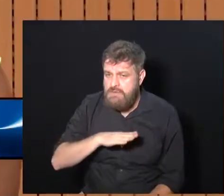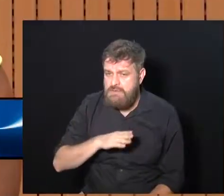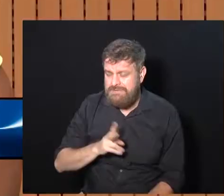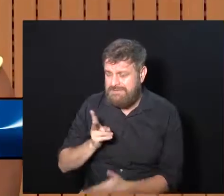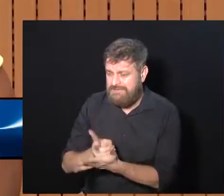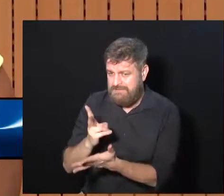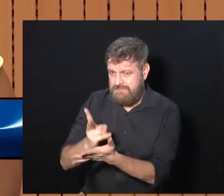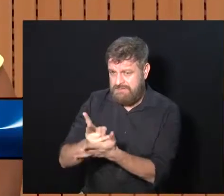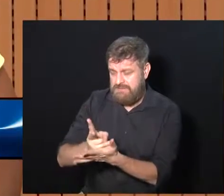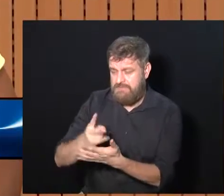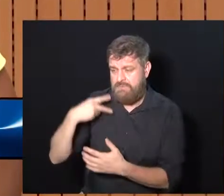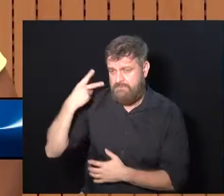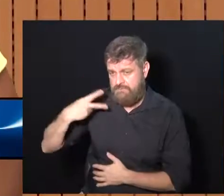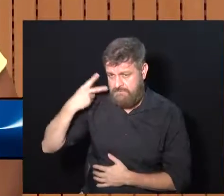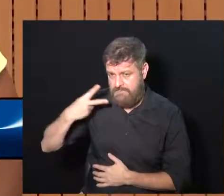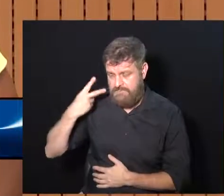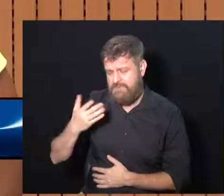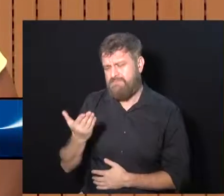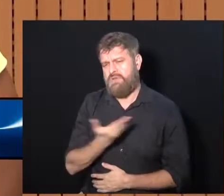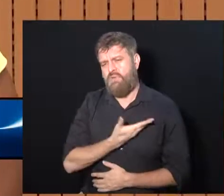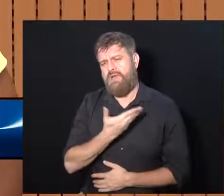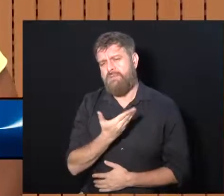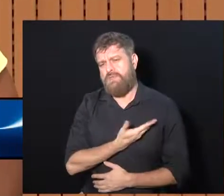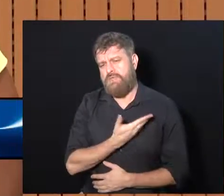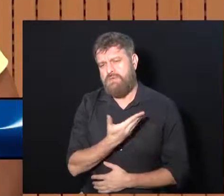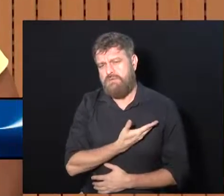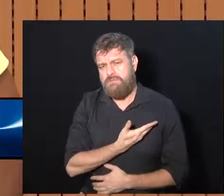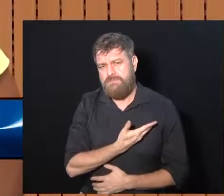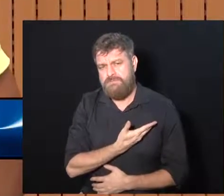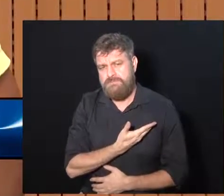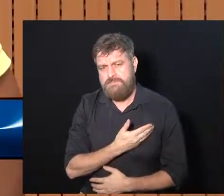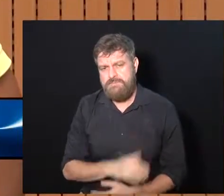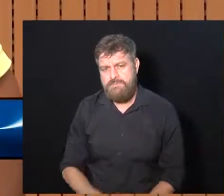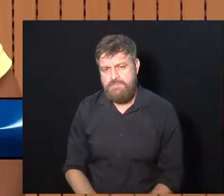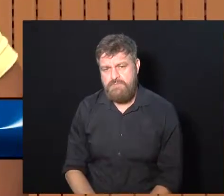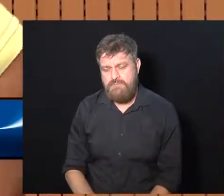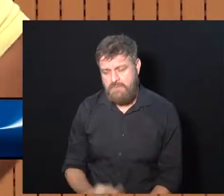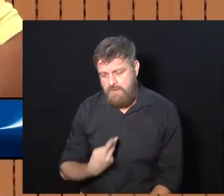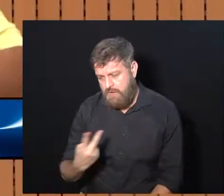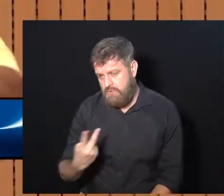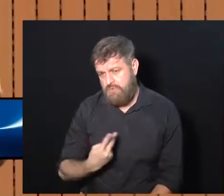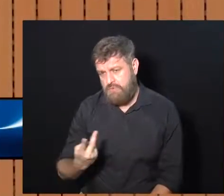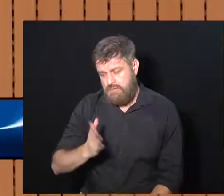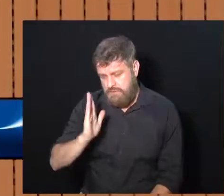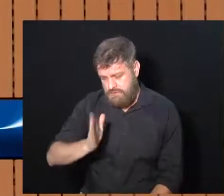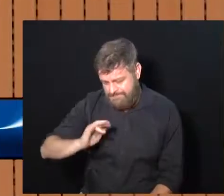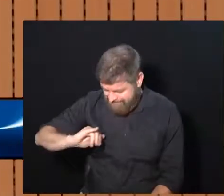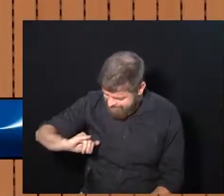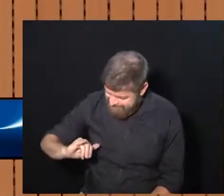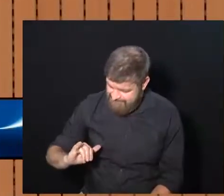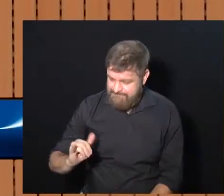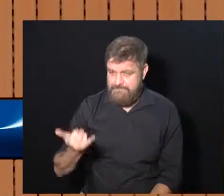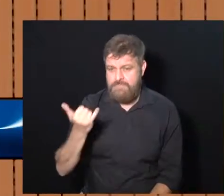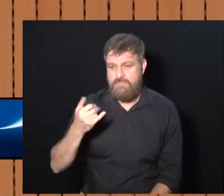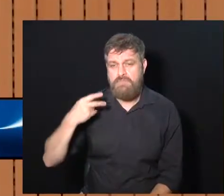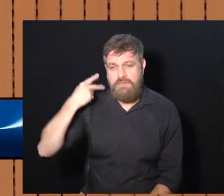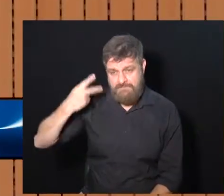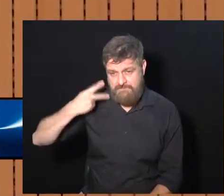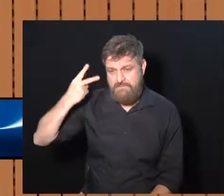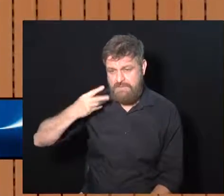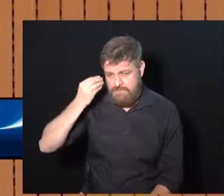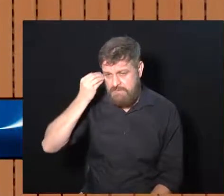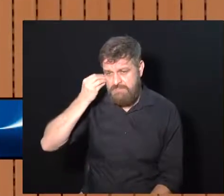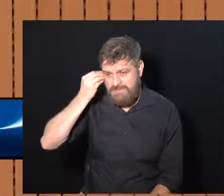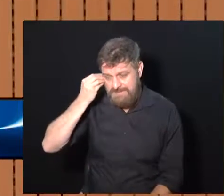sempre vereador, meu companheiro, né? Tivemos a oportunidade aí de ser vereador dessa casa,